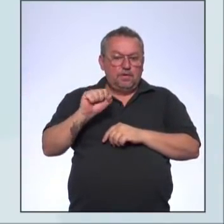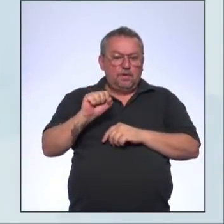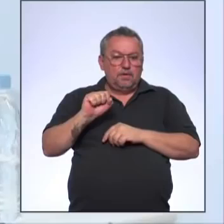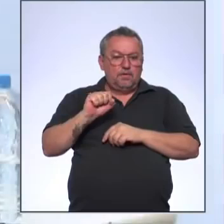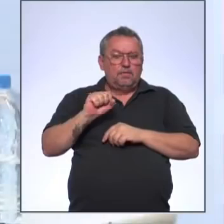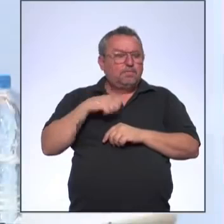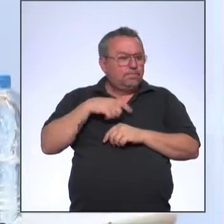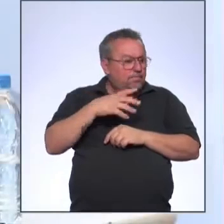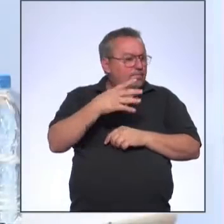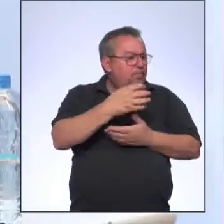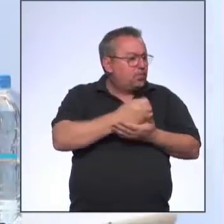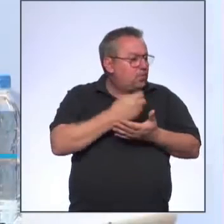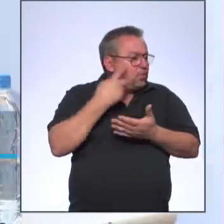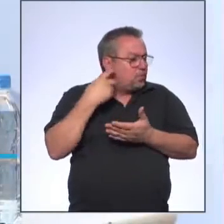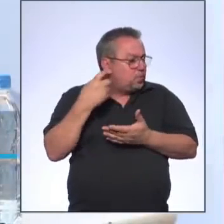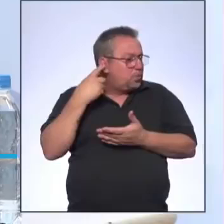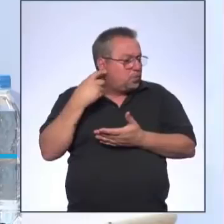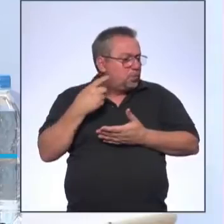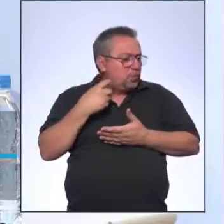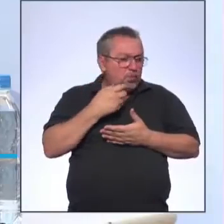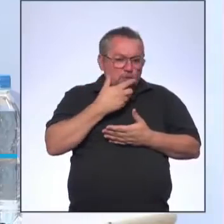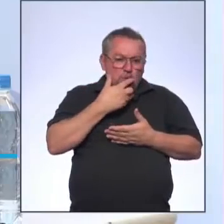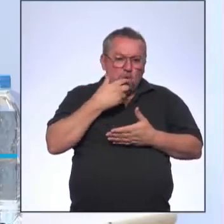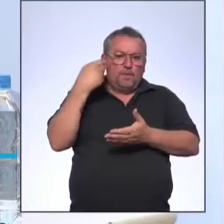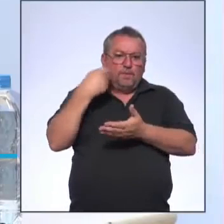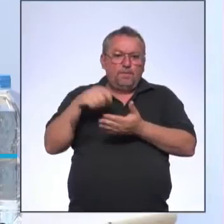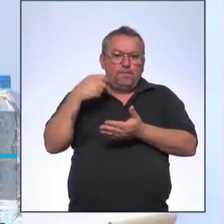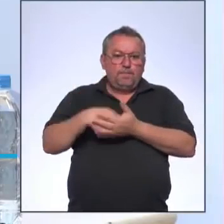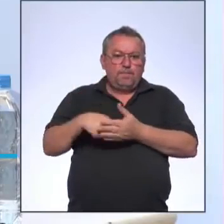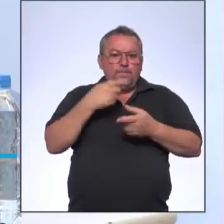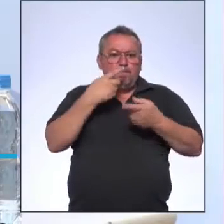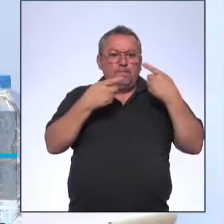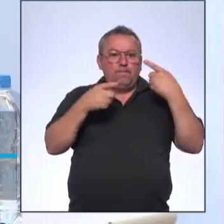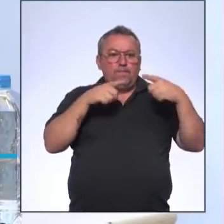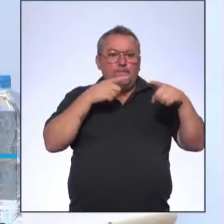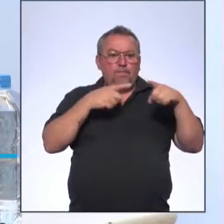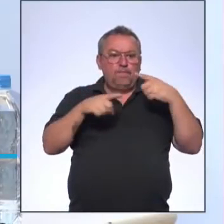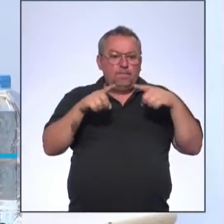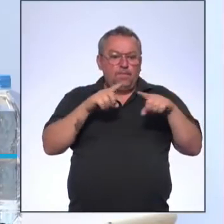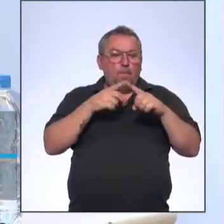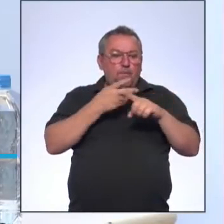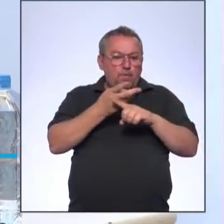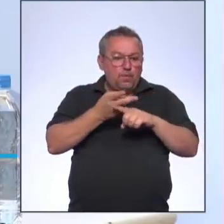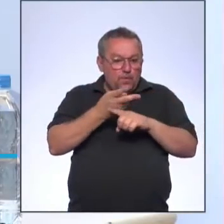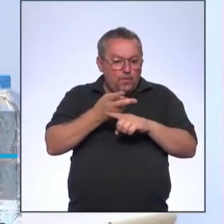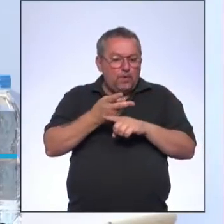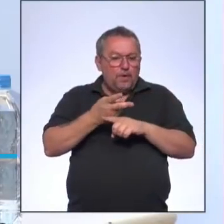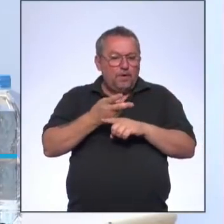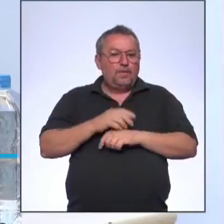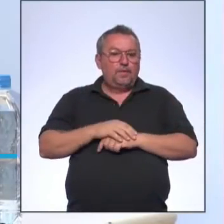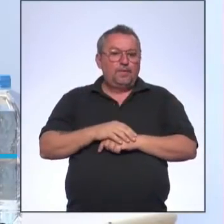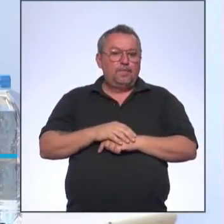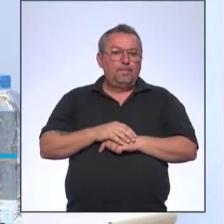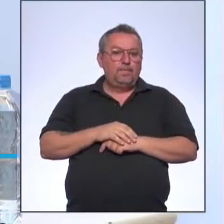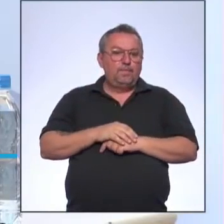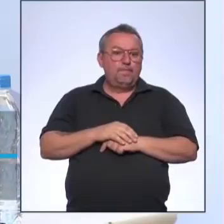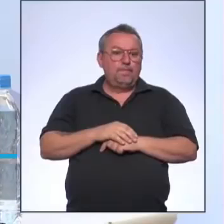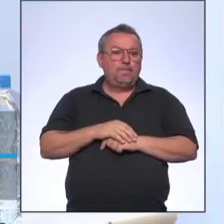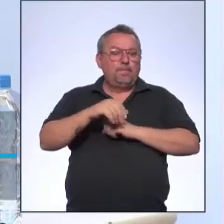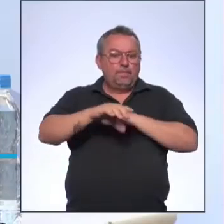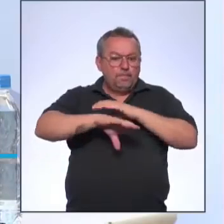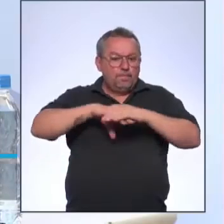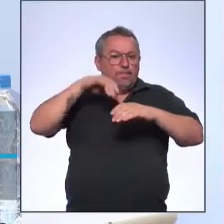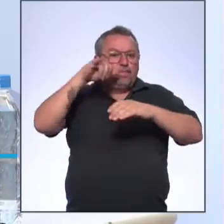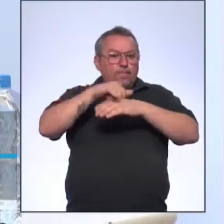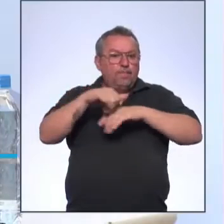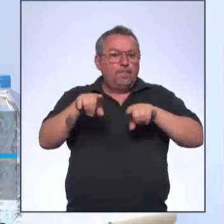coletaram esses sons, as sonoridades, e escreveram a música Itsari. Procurem essa música na internet,